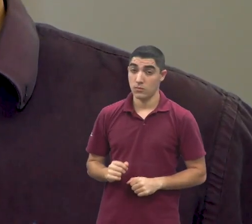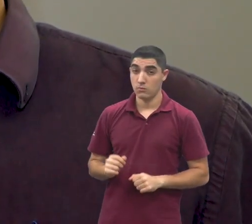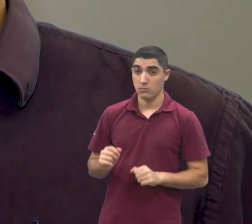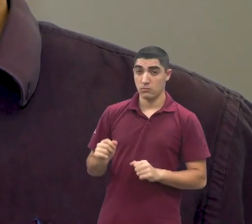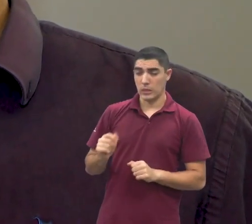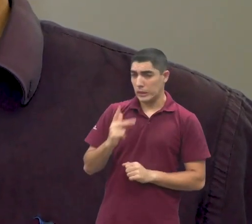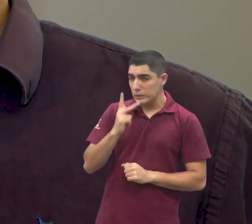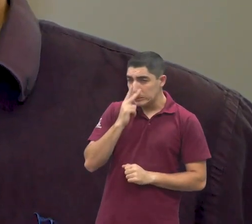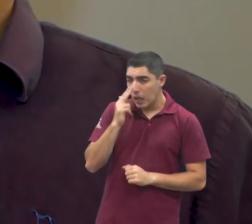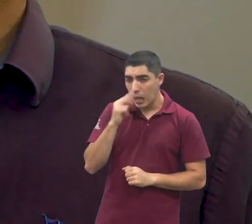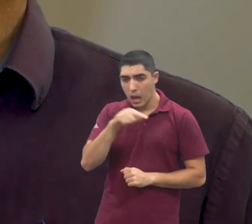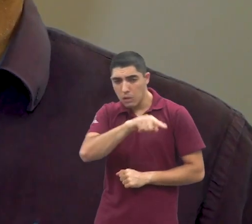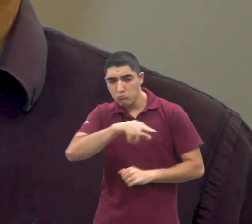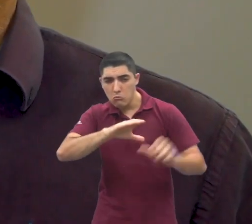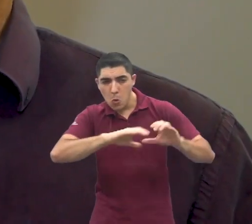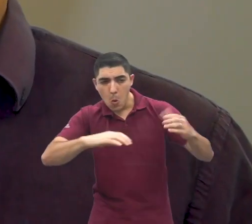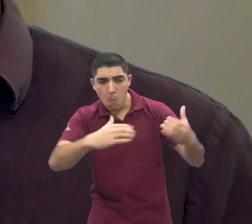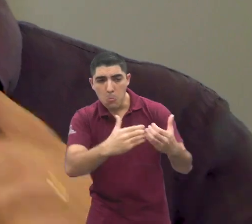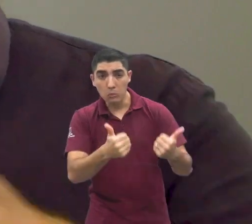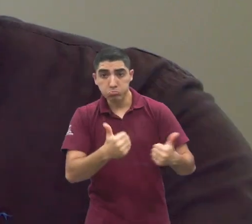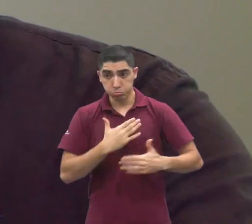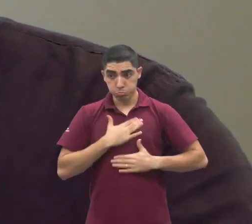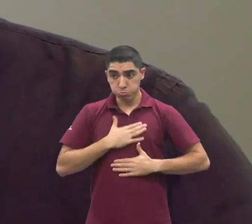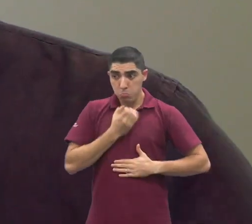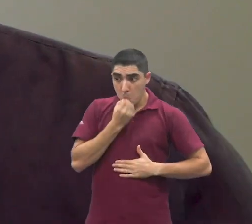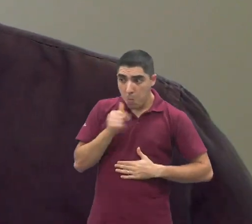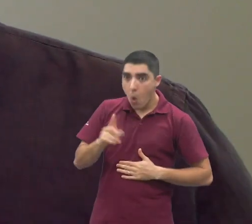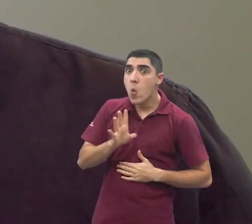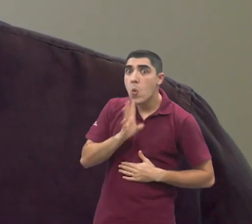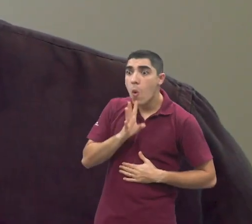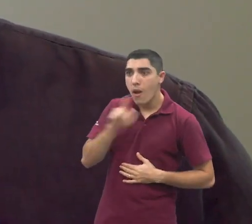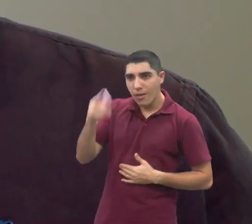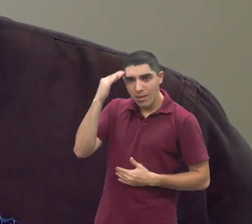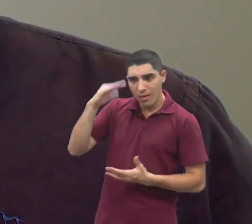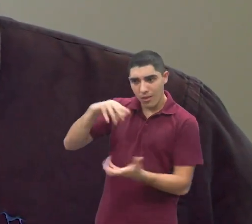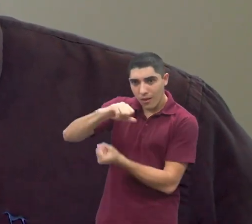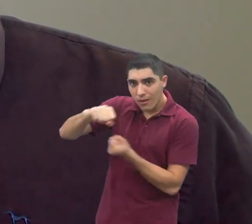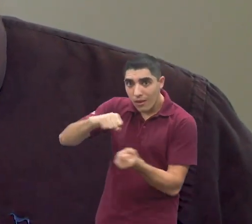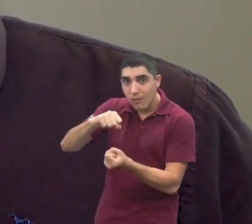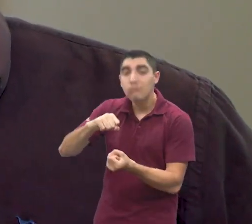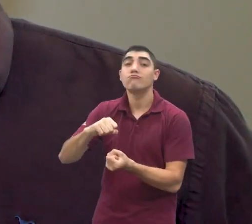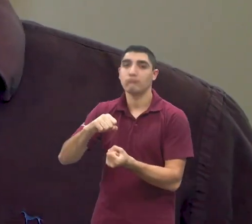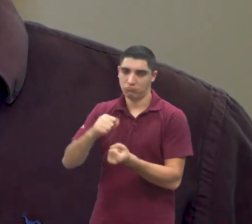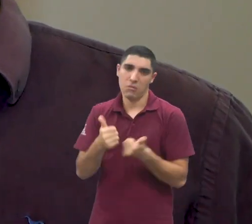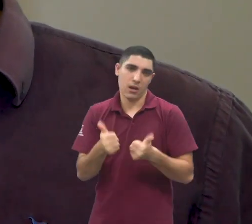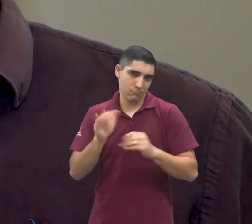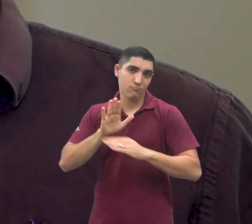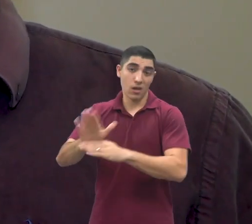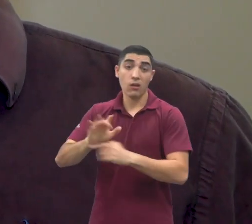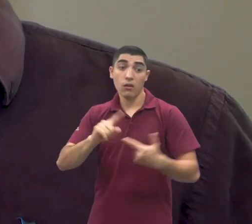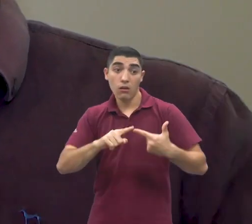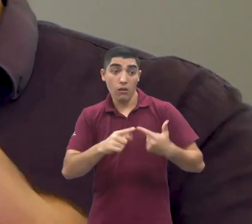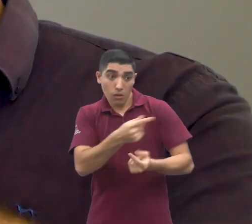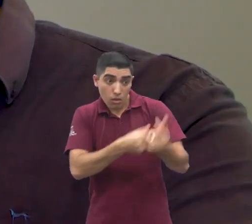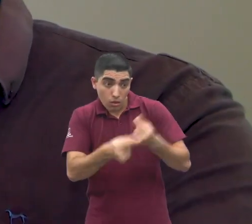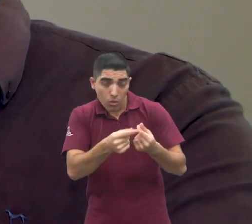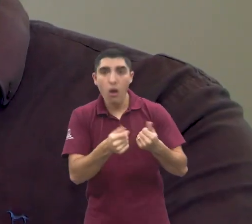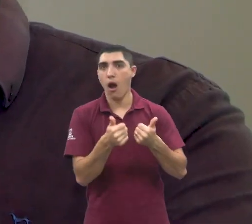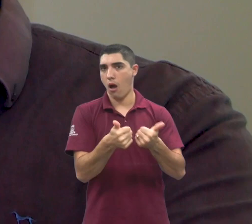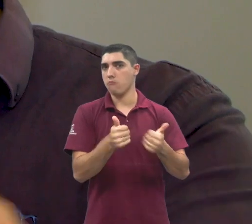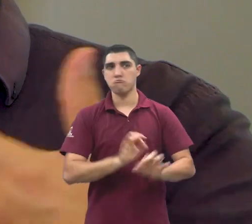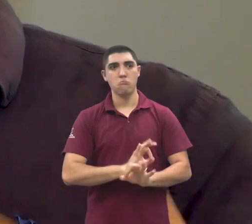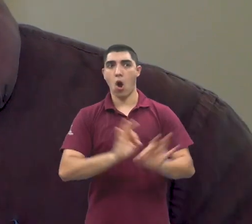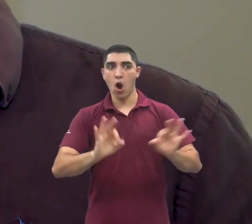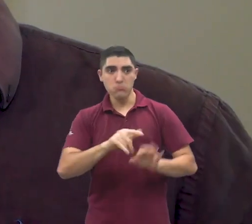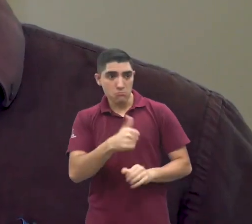comunidade? Se for bom para a comunidade, começa a ser sustentável. É rentável economicamente? Se for bom,